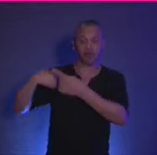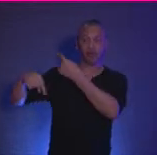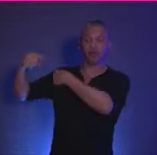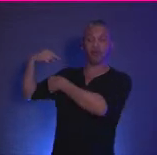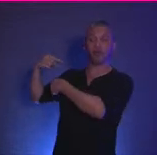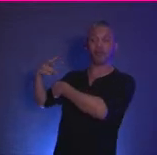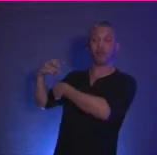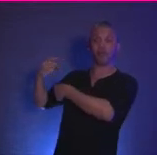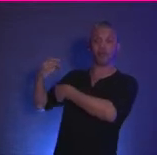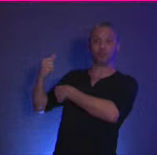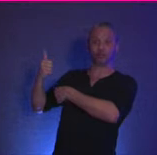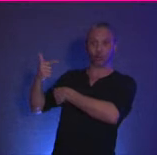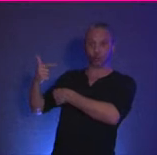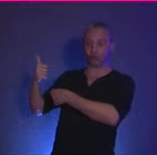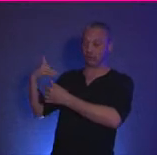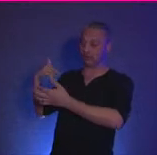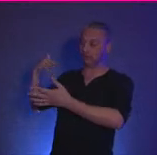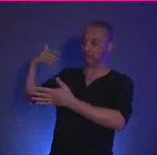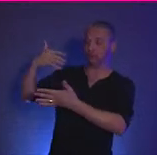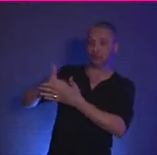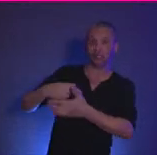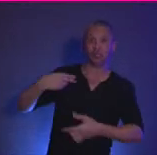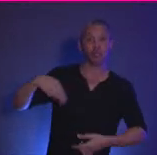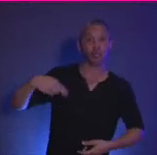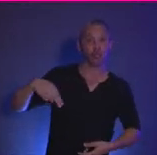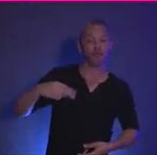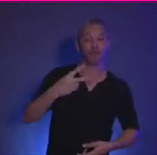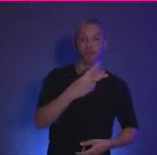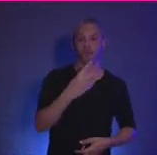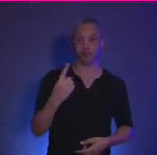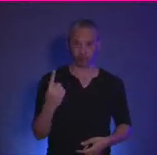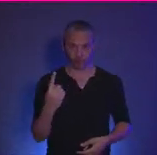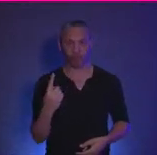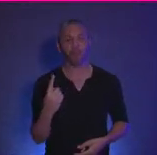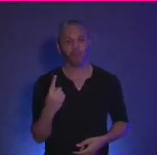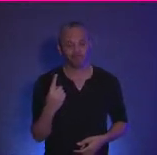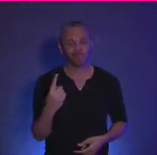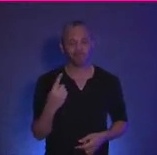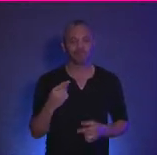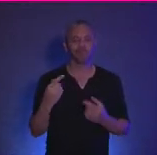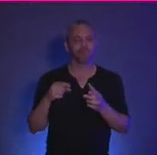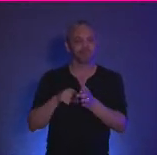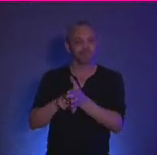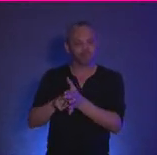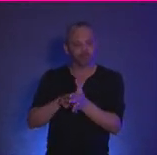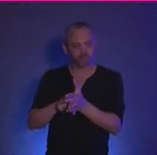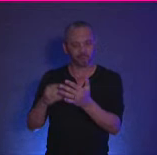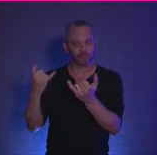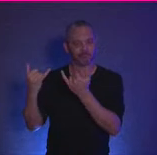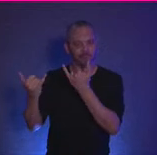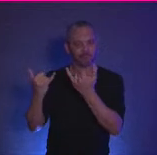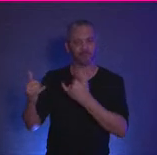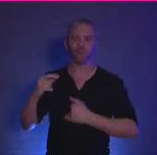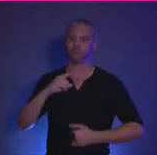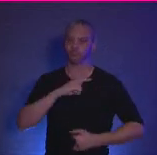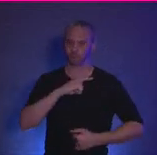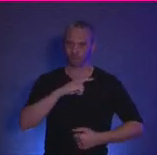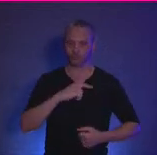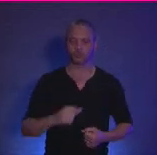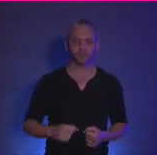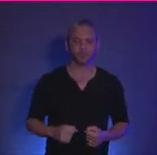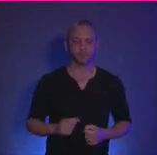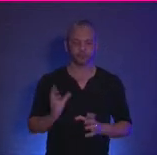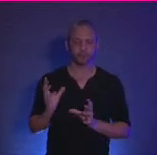2012 até novembro de 2021, né, que eram os dados que tinham mais recentes. Então,